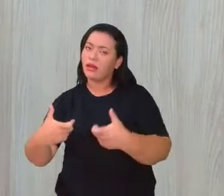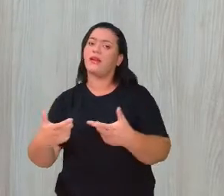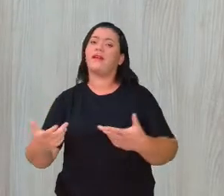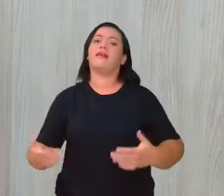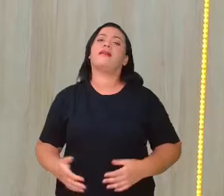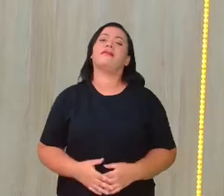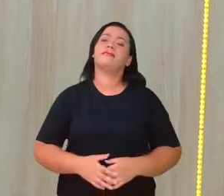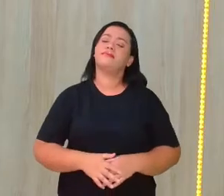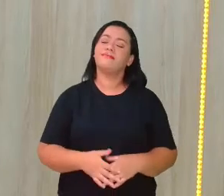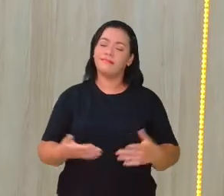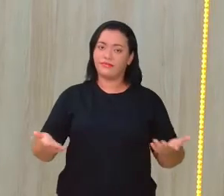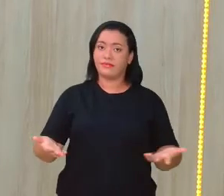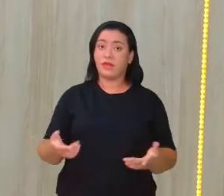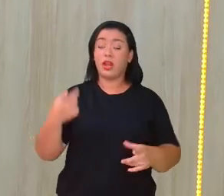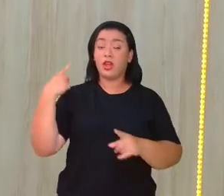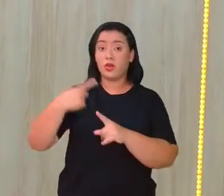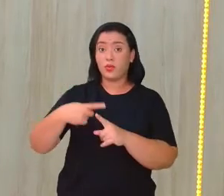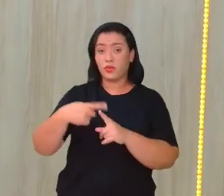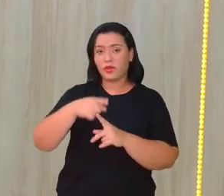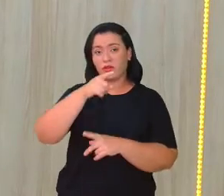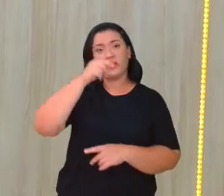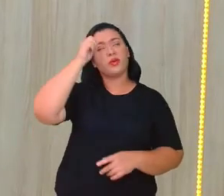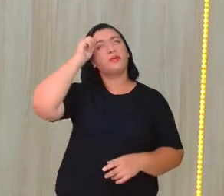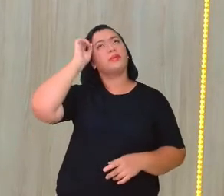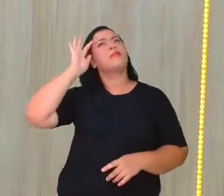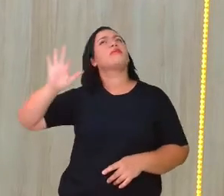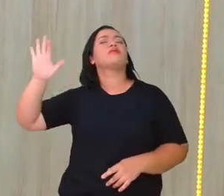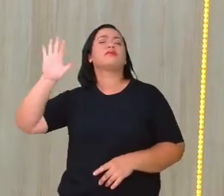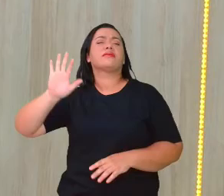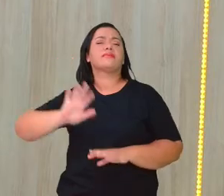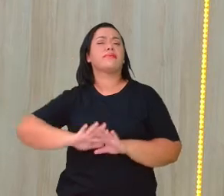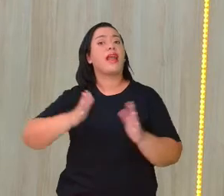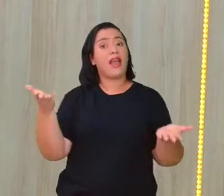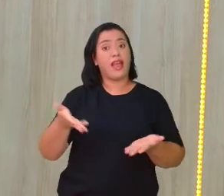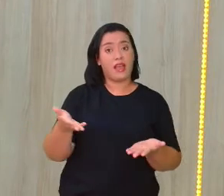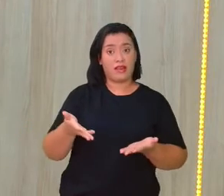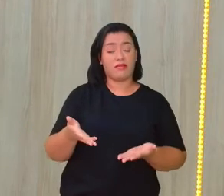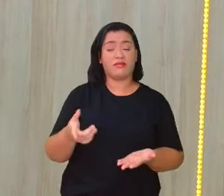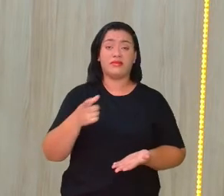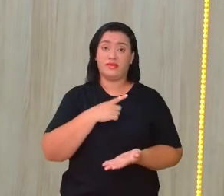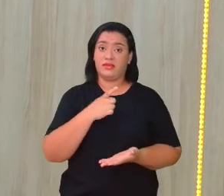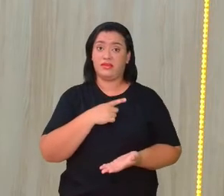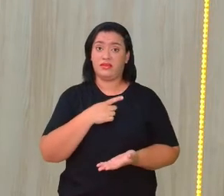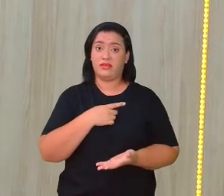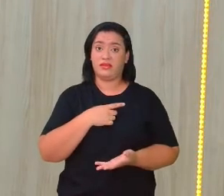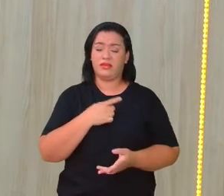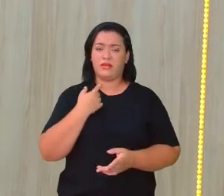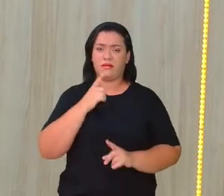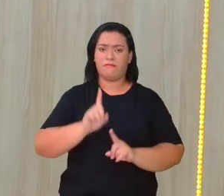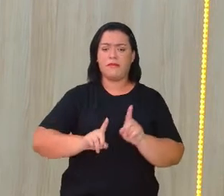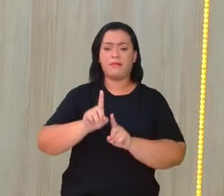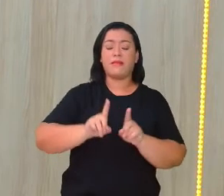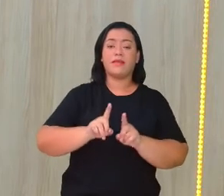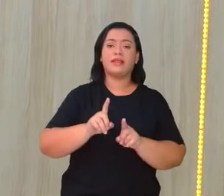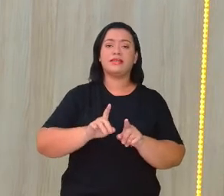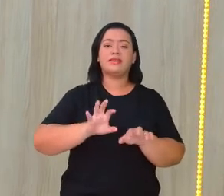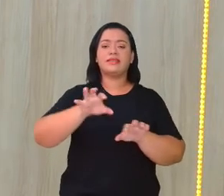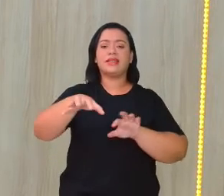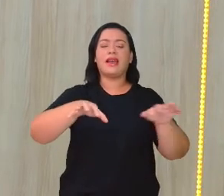bem preparados, né? Porque, imagina, agora recentemente a gente teve aí um caso de uma disputa de território,